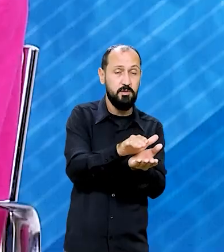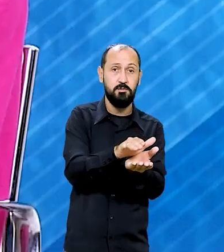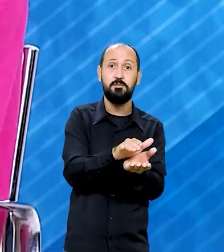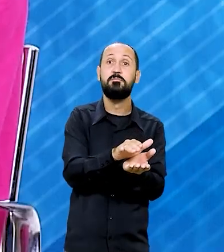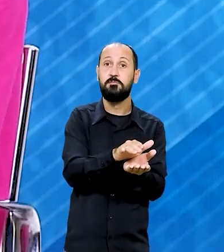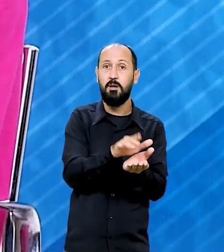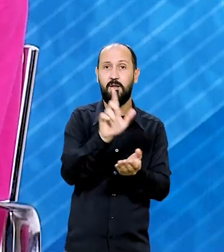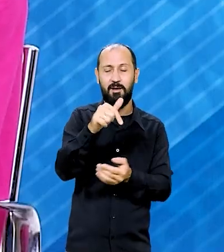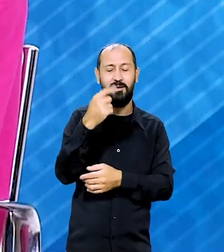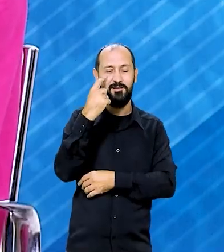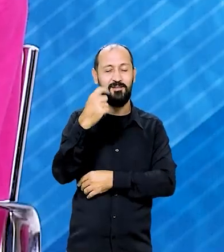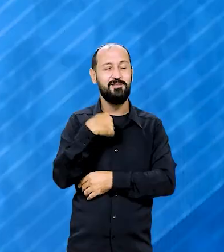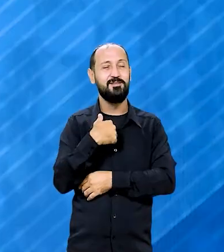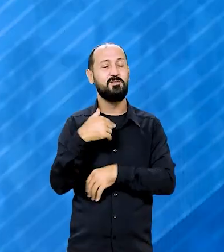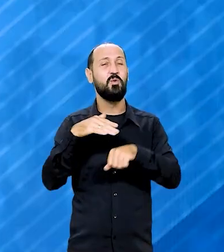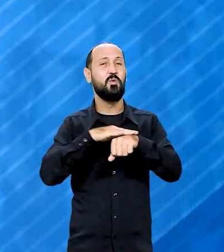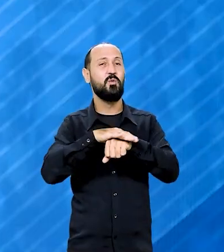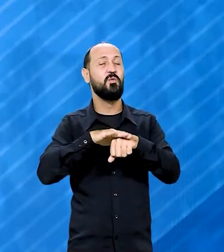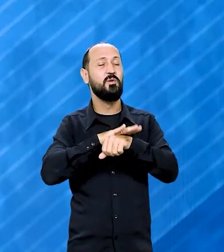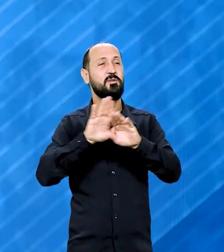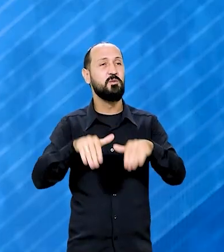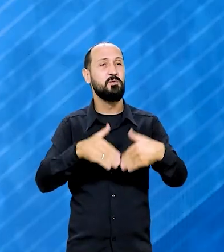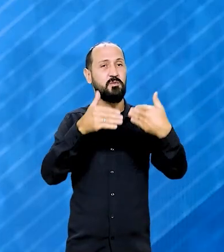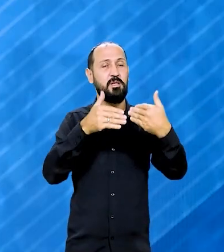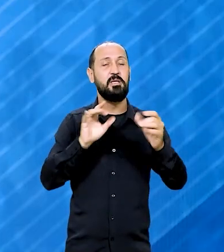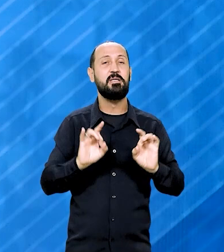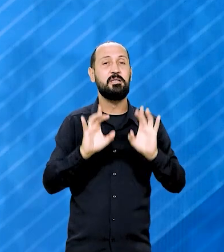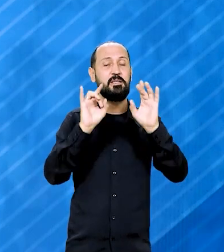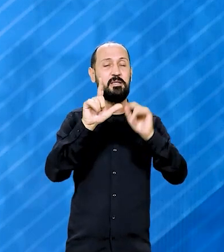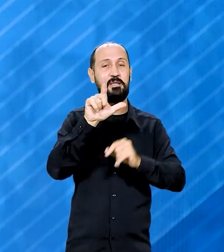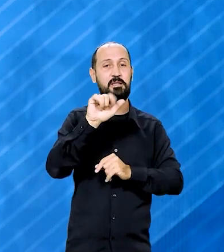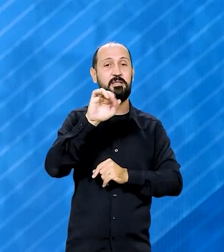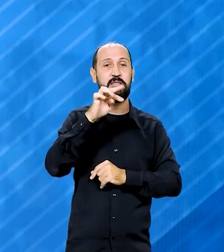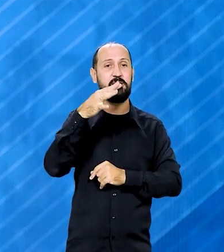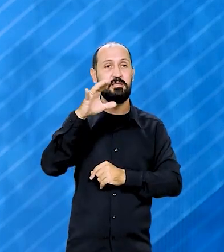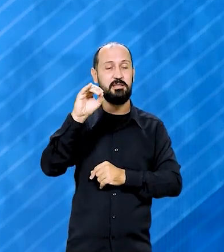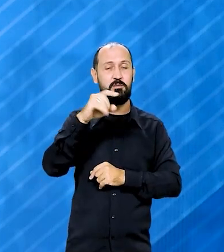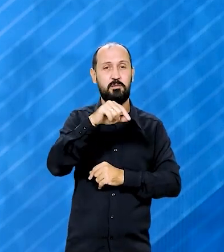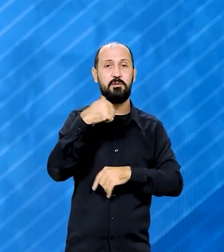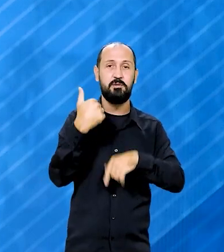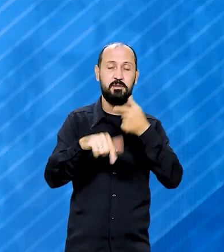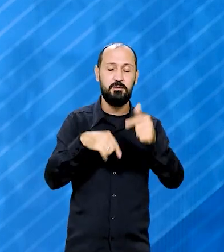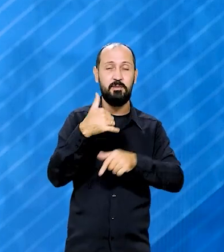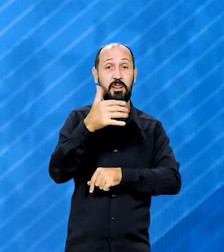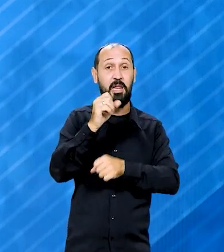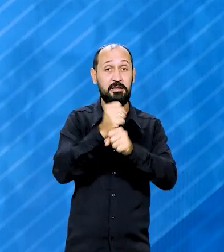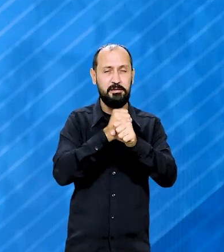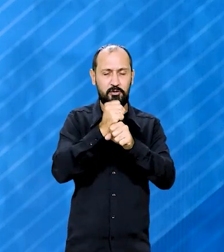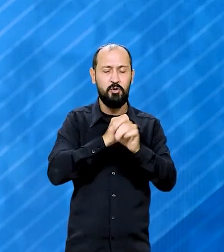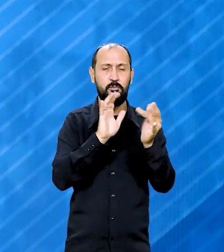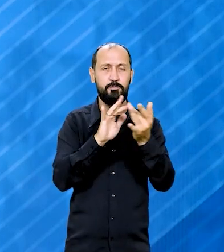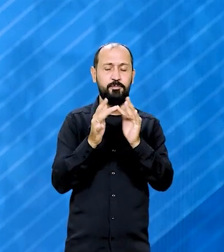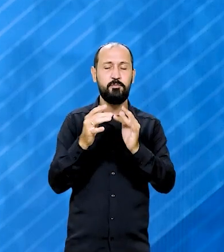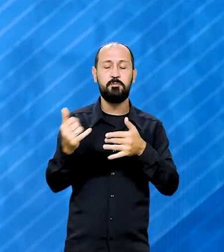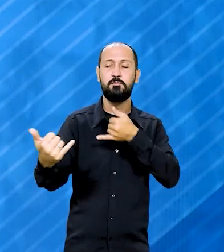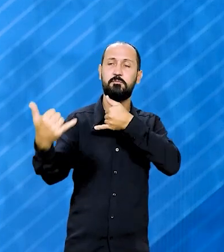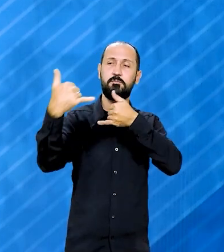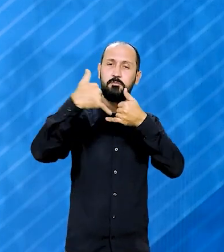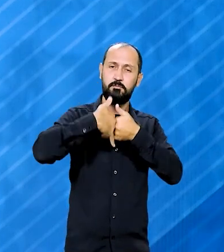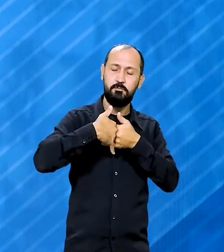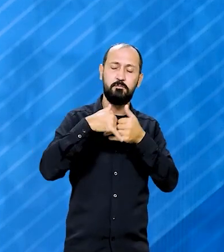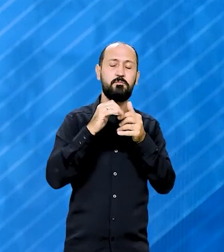processo. Um caso muito interessante, conversei com um advogado especialista em licitação. Ele está trabalhando há 10 anos com